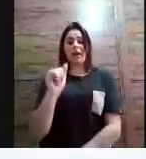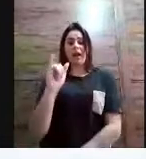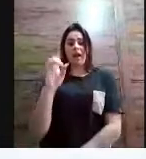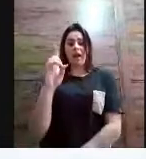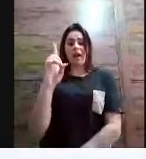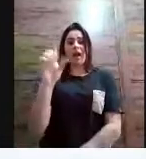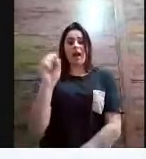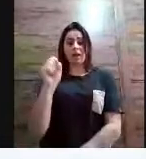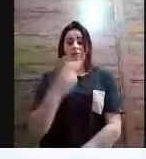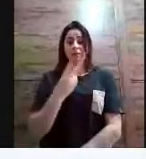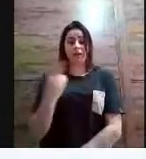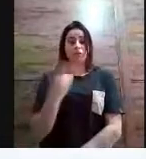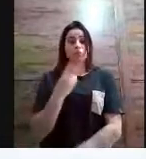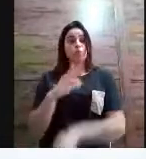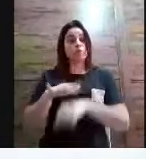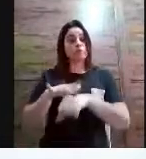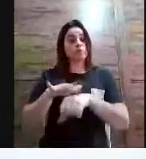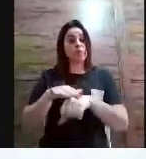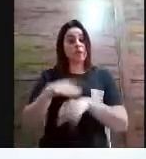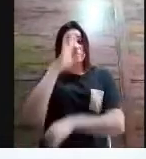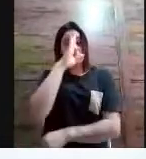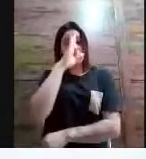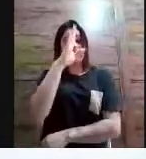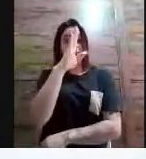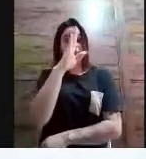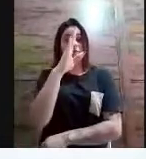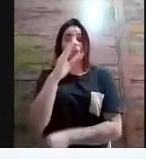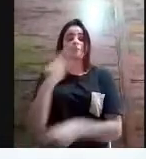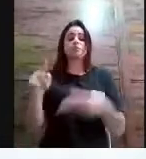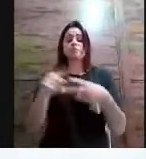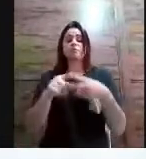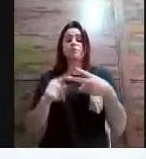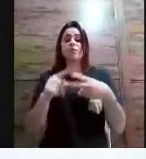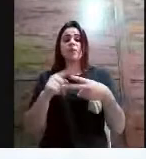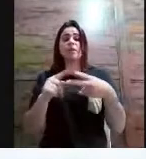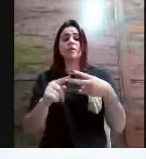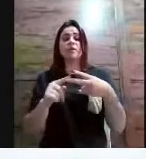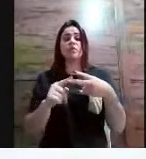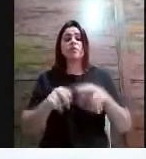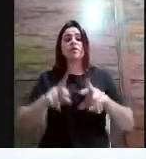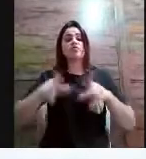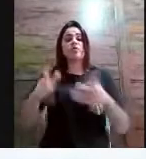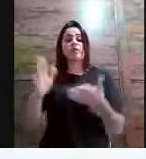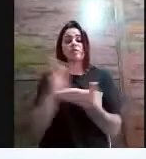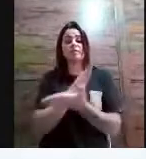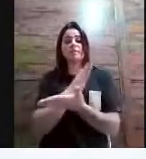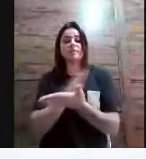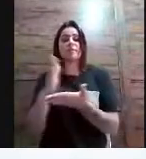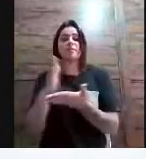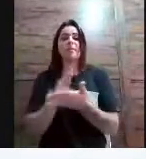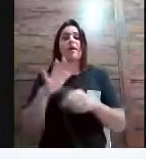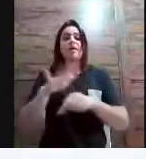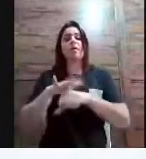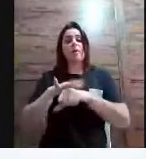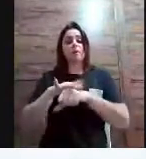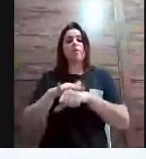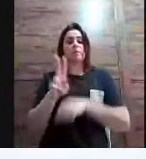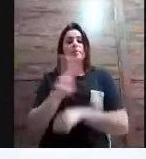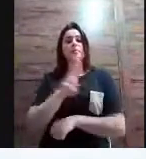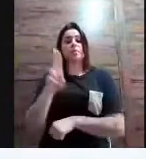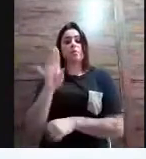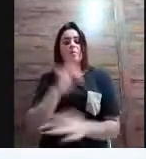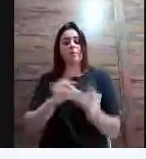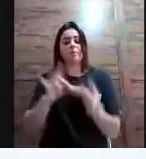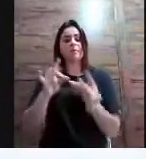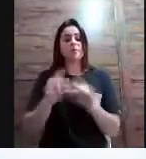alguns anos, se notifica o portador do HIV, não só a pessoa que tem AIDS. Tá. E, atualmente,